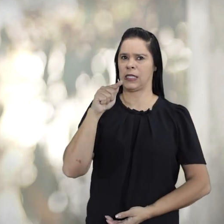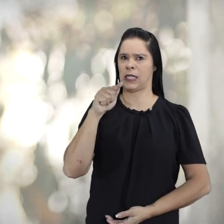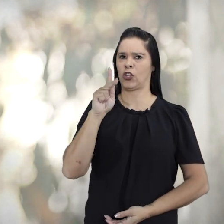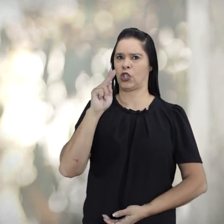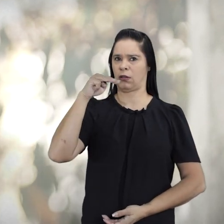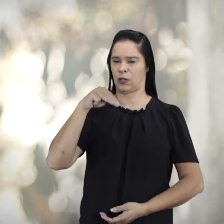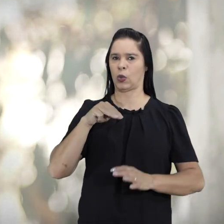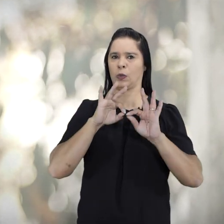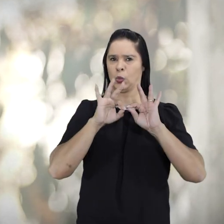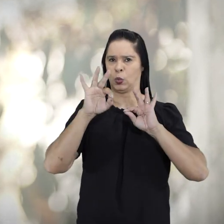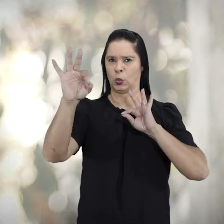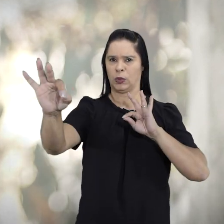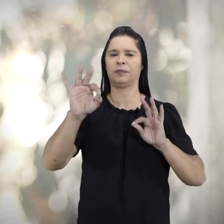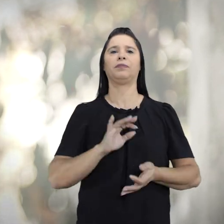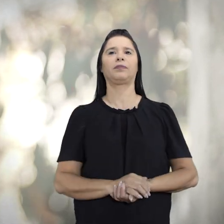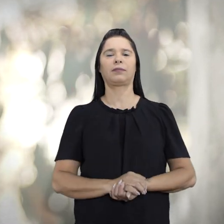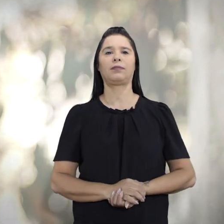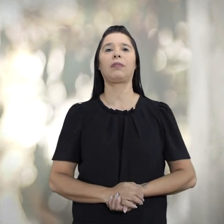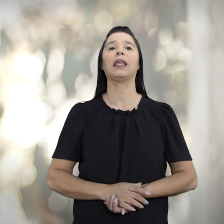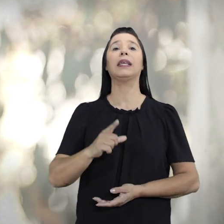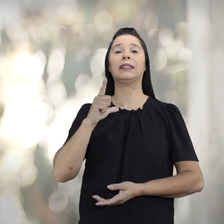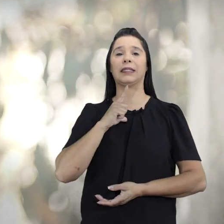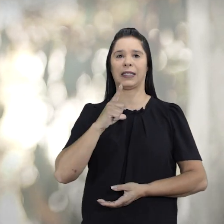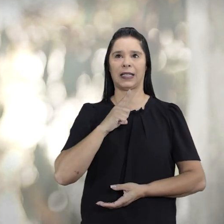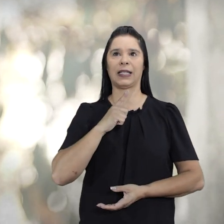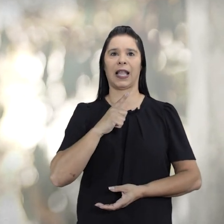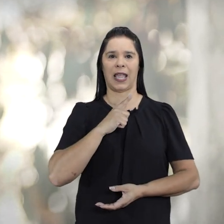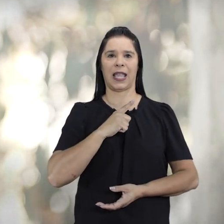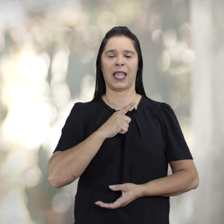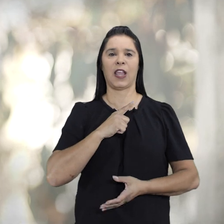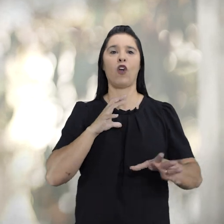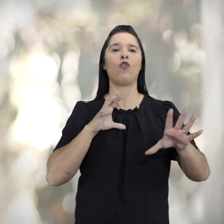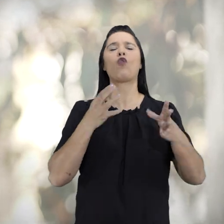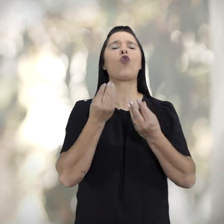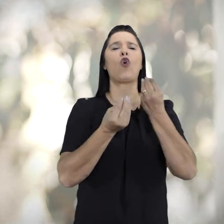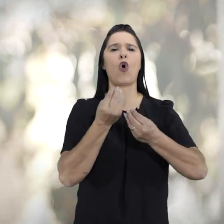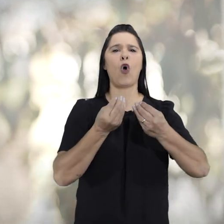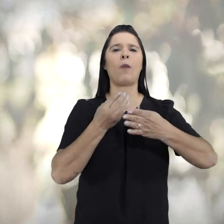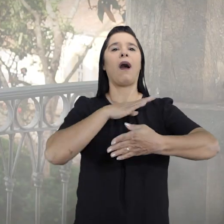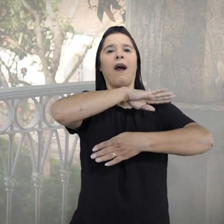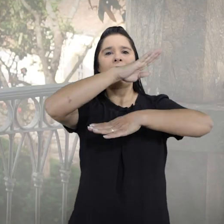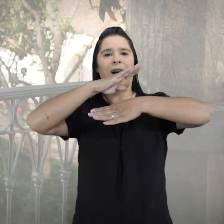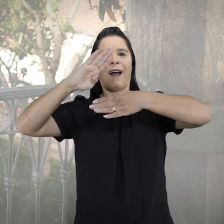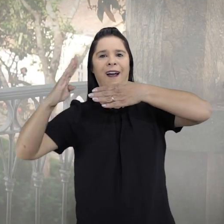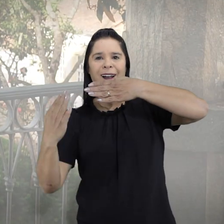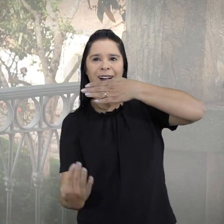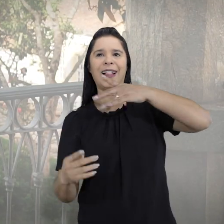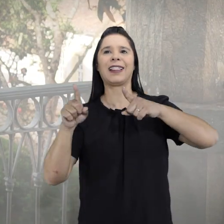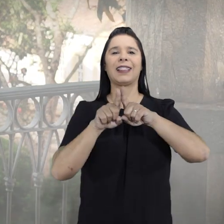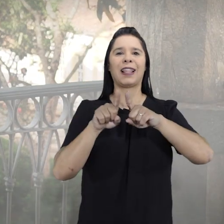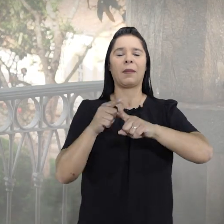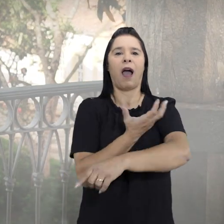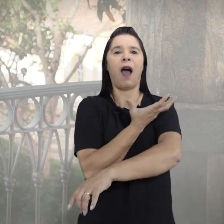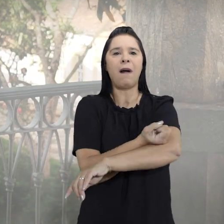37 quilômetros quadrados. Ela vai ter uma formação de Mata Atlântica, vai ter